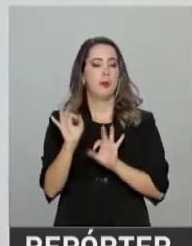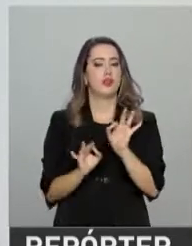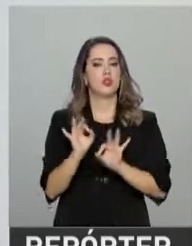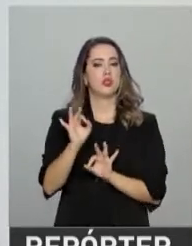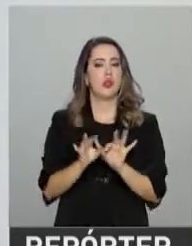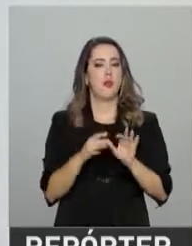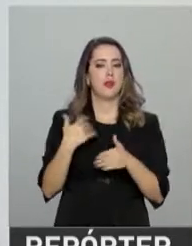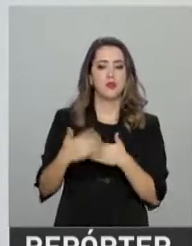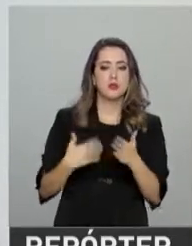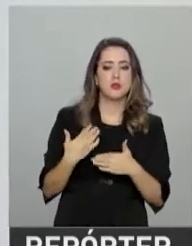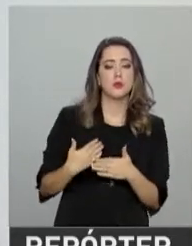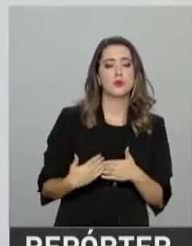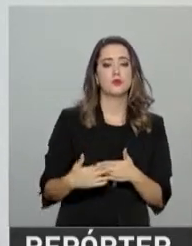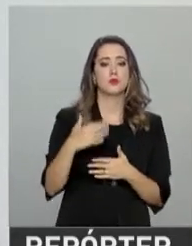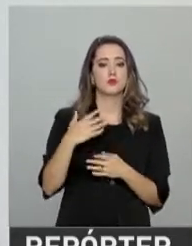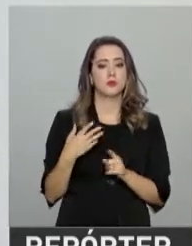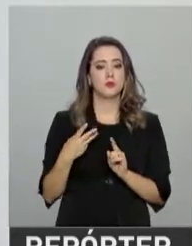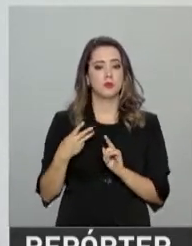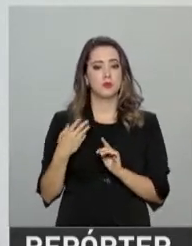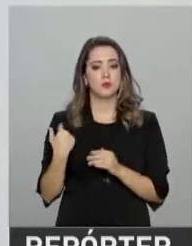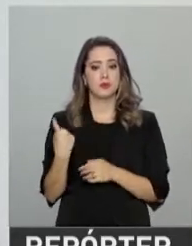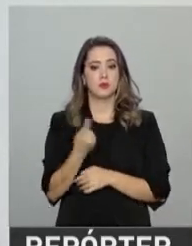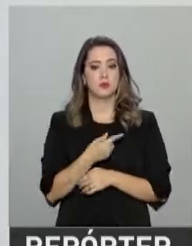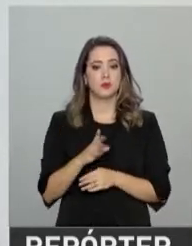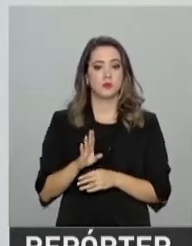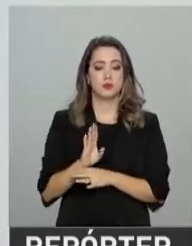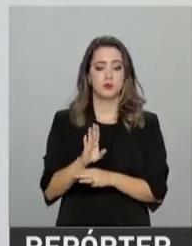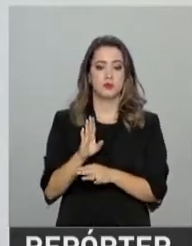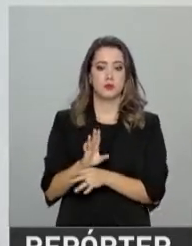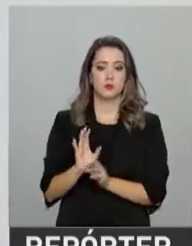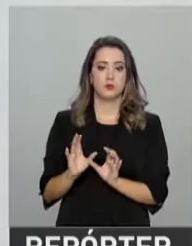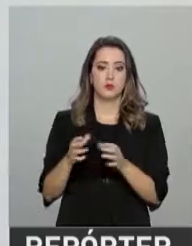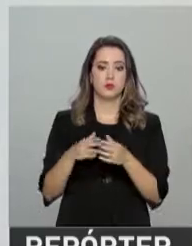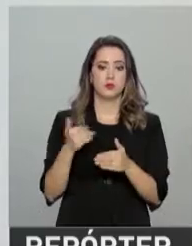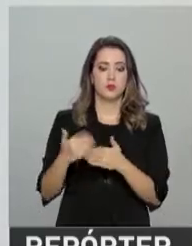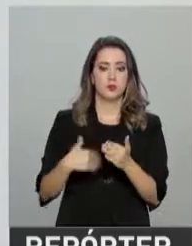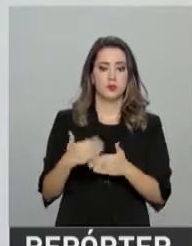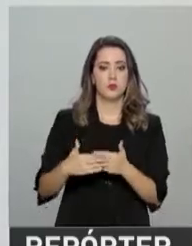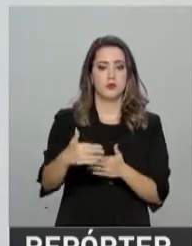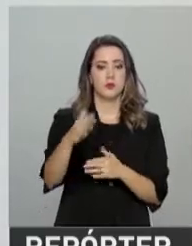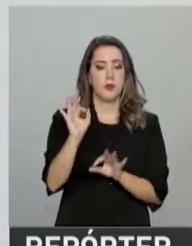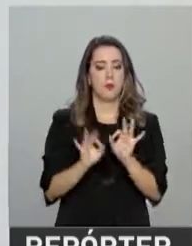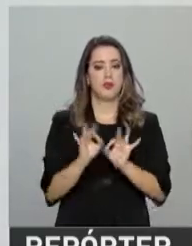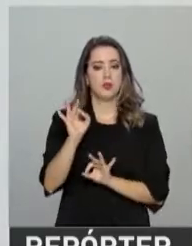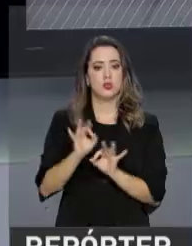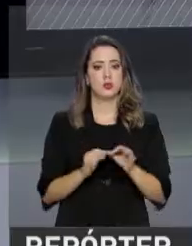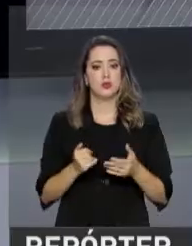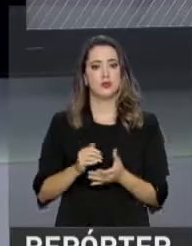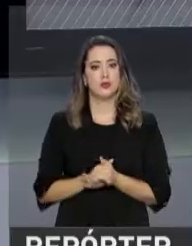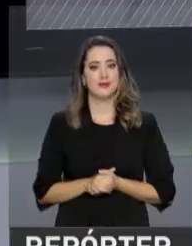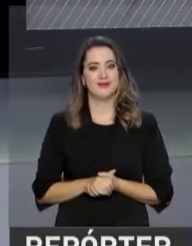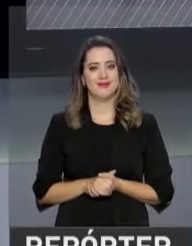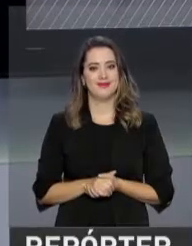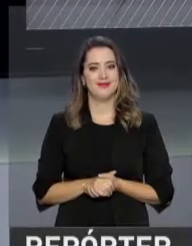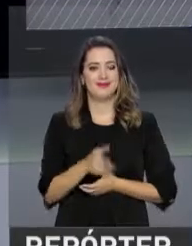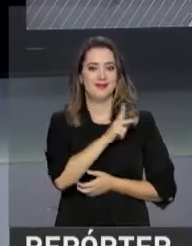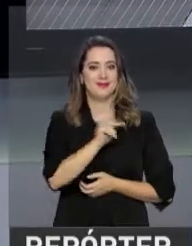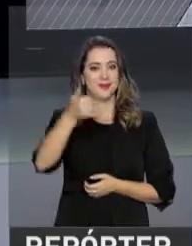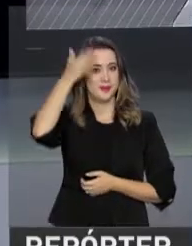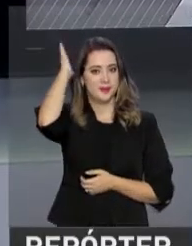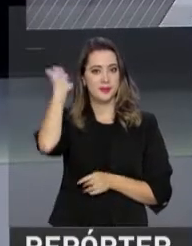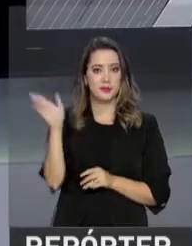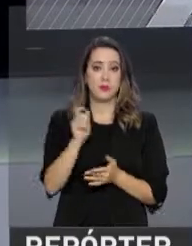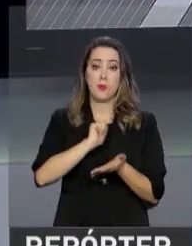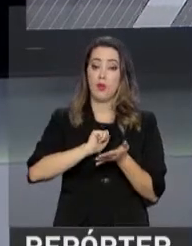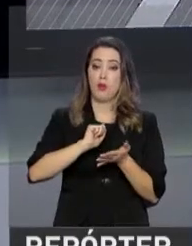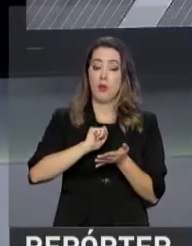desenvolvimento e que irão nortear o setor pelos próximos anos é um trabalho de planejamento o presidente michel